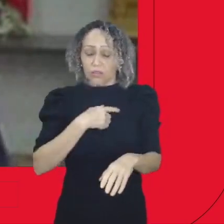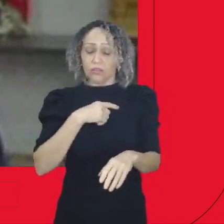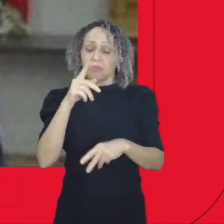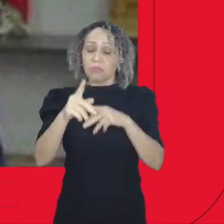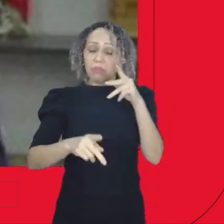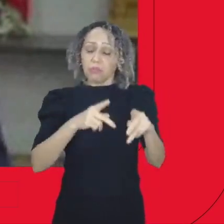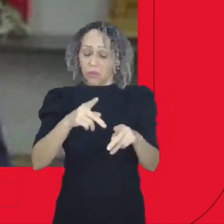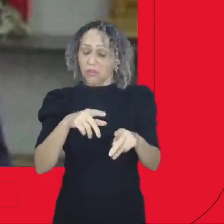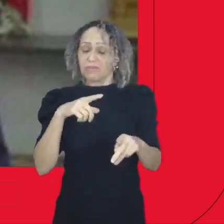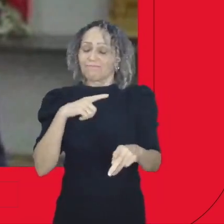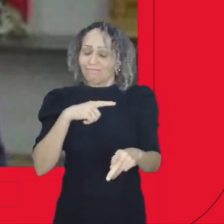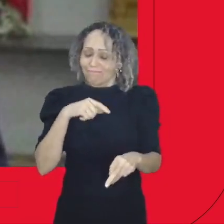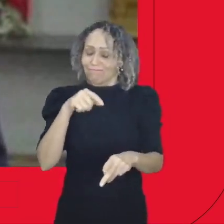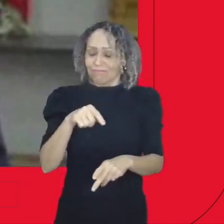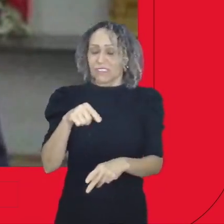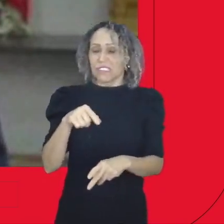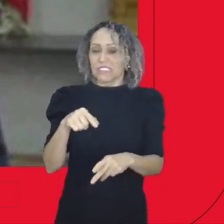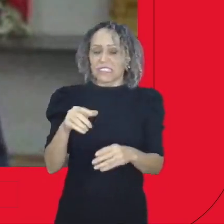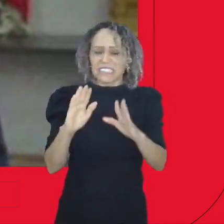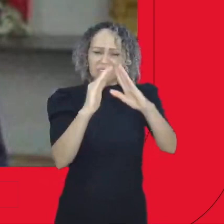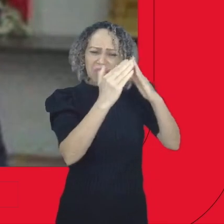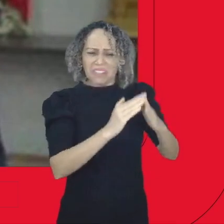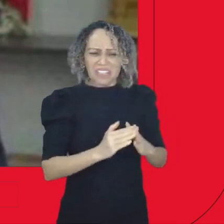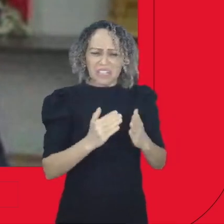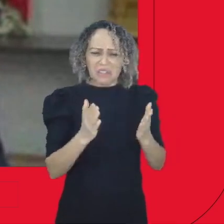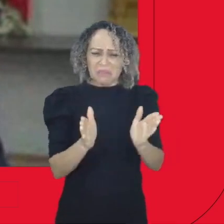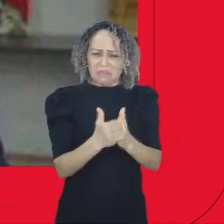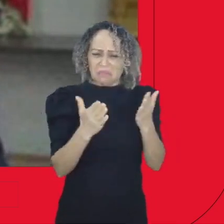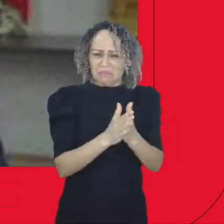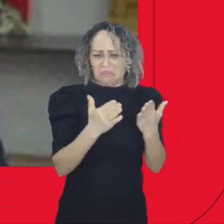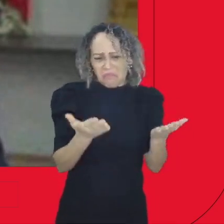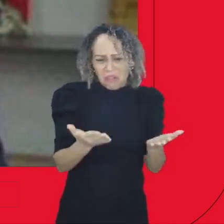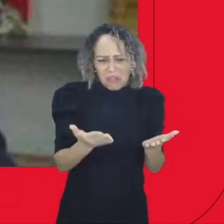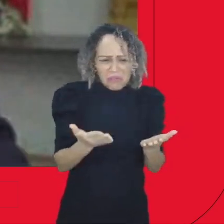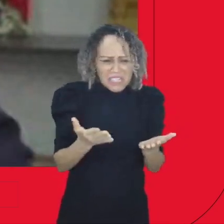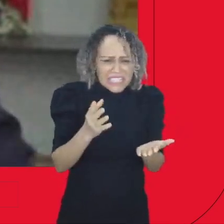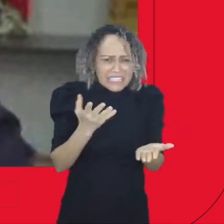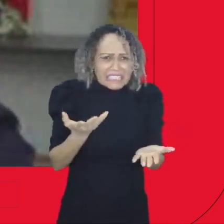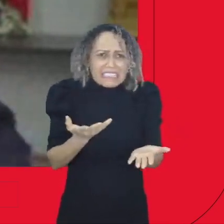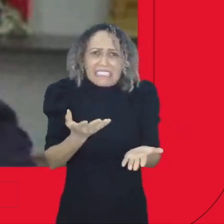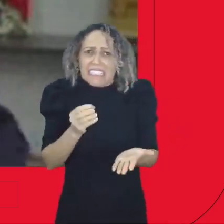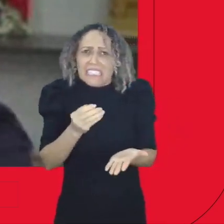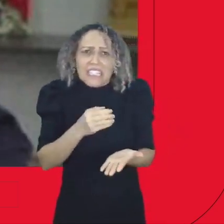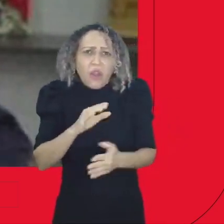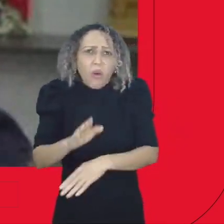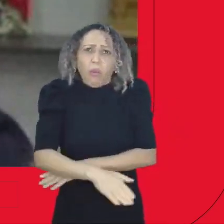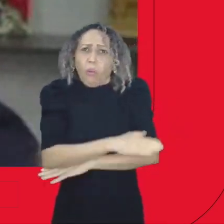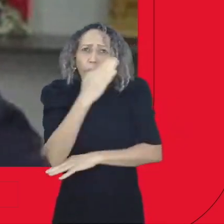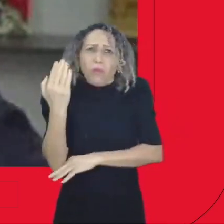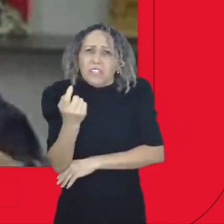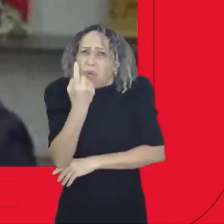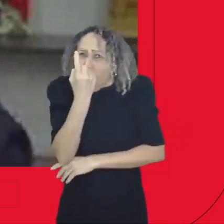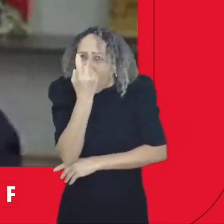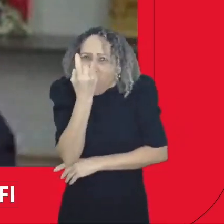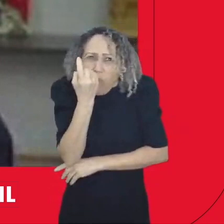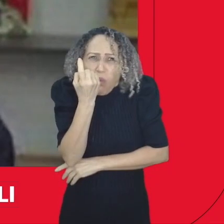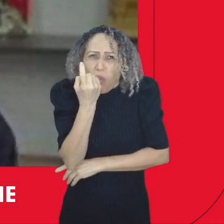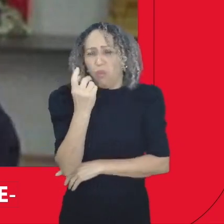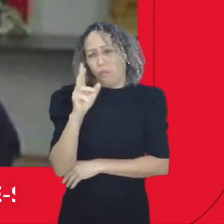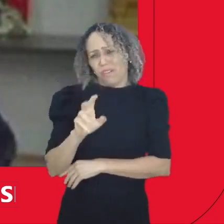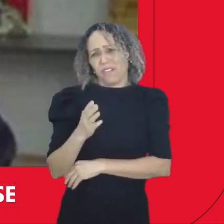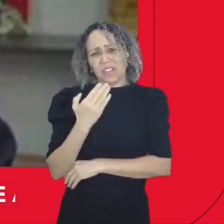E o povo da periferia, o povo pobre, que não consegue fazer uma refeição por dia aqui no Rio Grande do Sul, um estado que produz